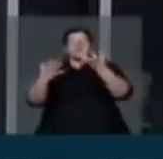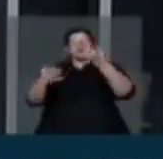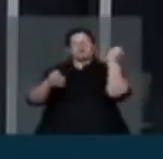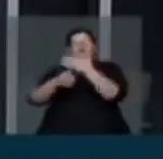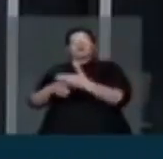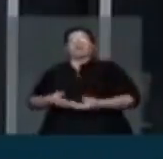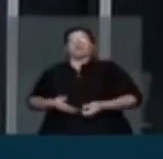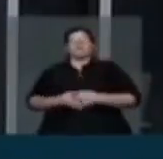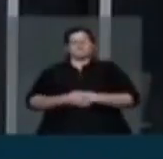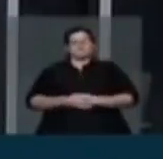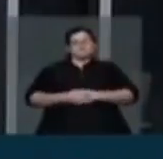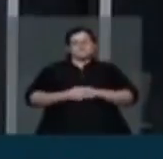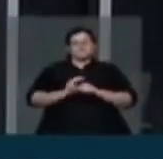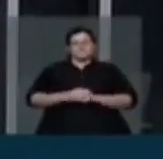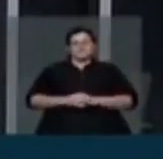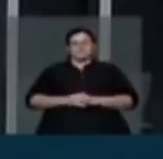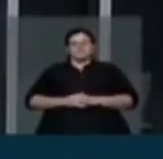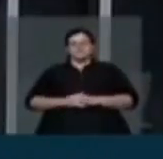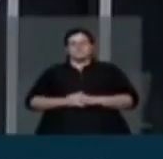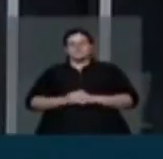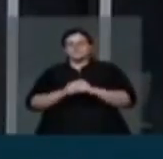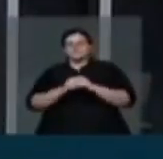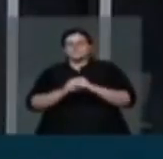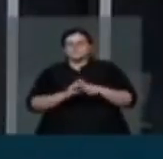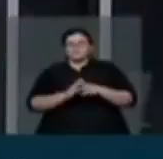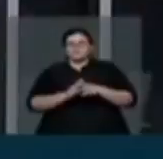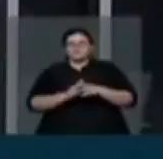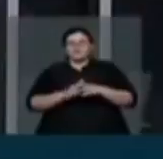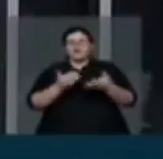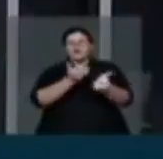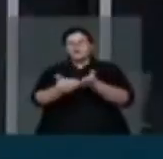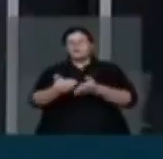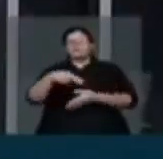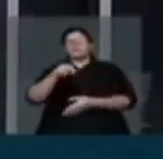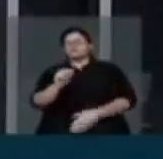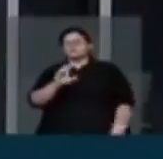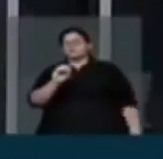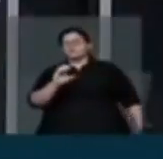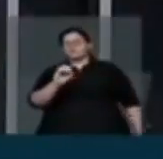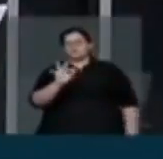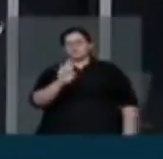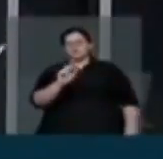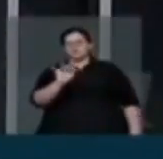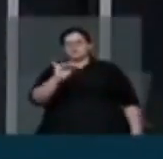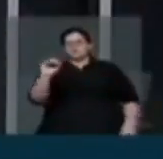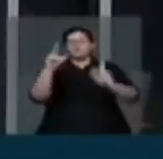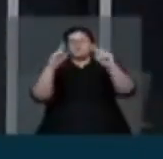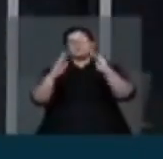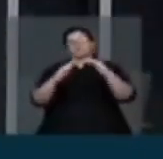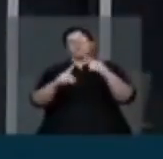espaços, dá lugar para que embriões de Estado se coloquem no lugar. Daí vem o narcotráfico, as milícias e as igrejas.